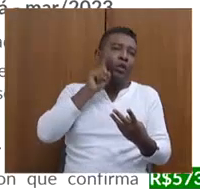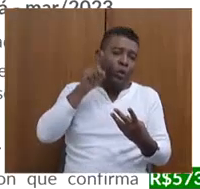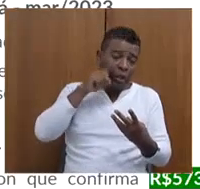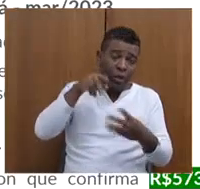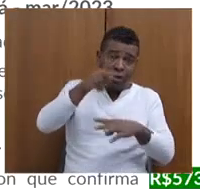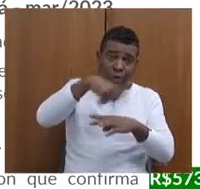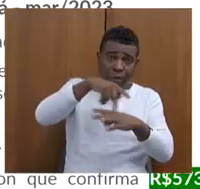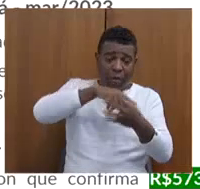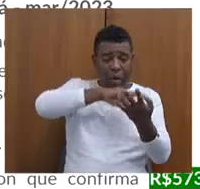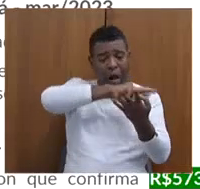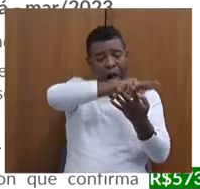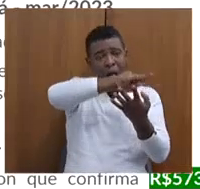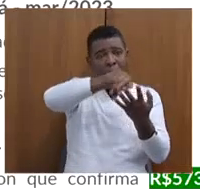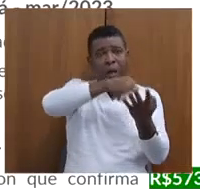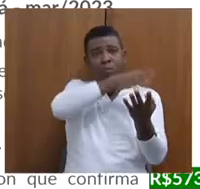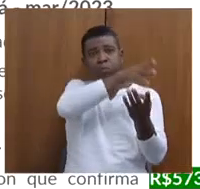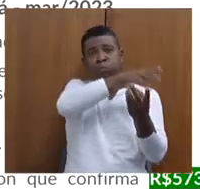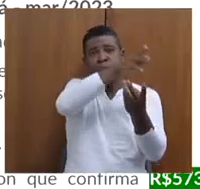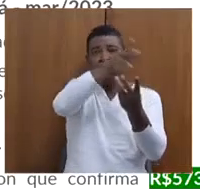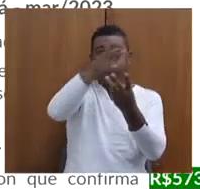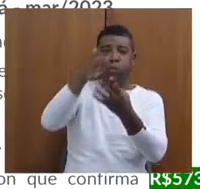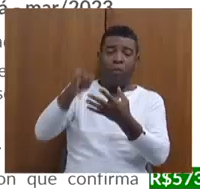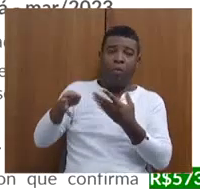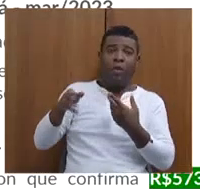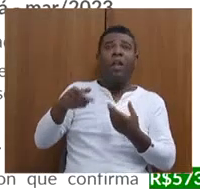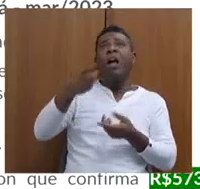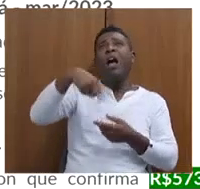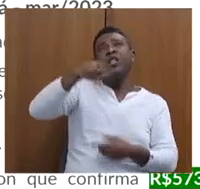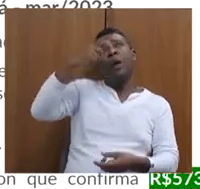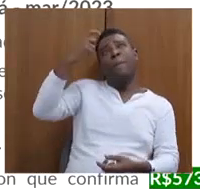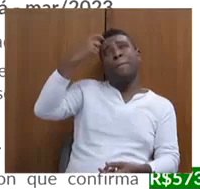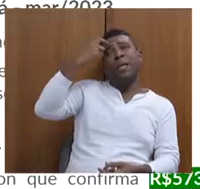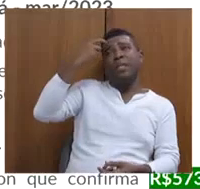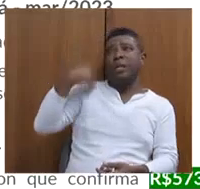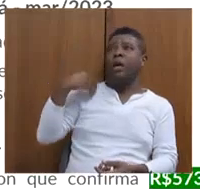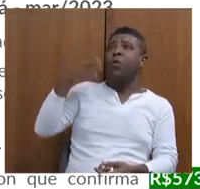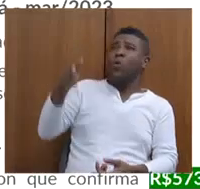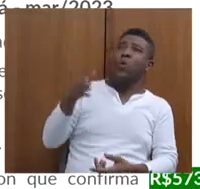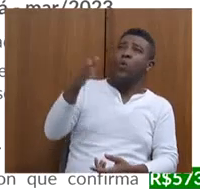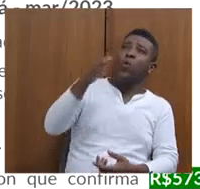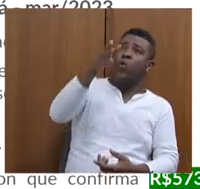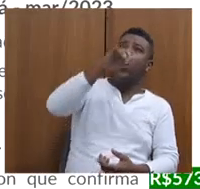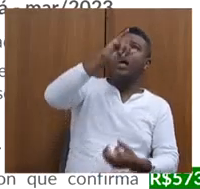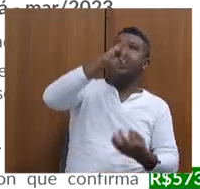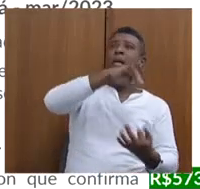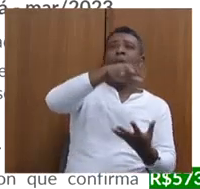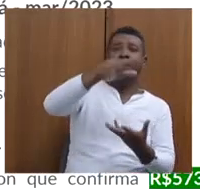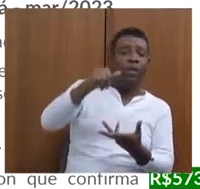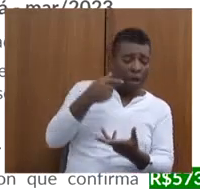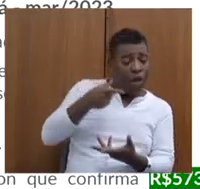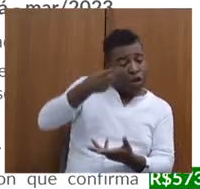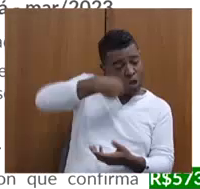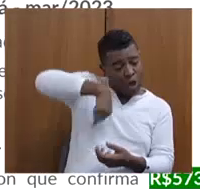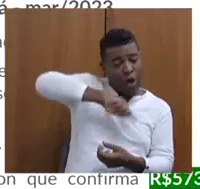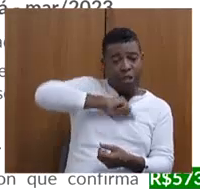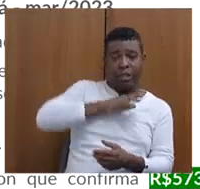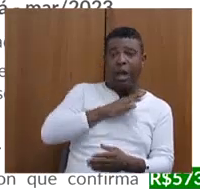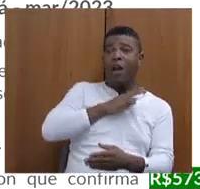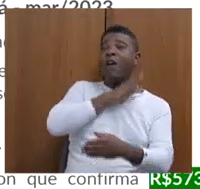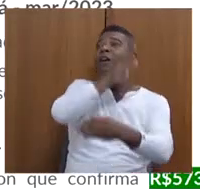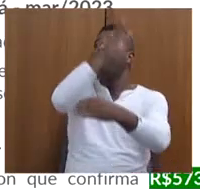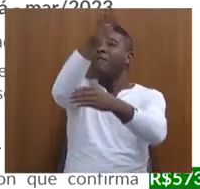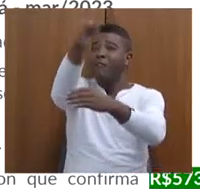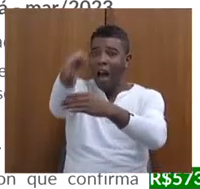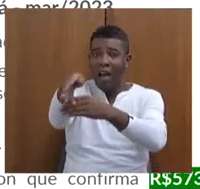é imaginamos missões internacionais não só aquelas em que a gente se desloca para outro país mas aquelas que a gente